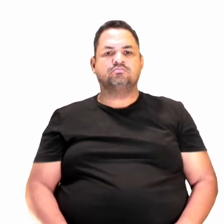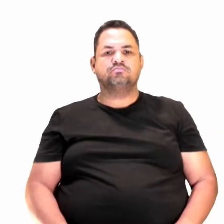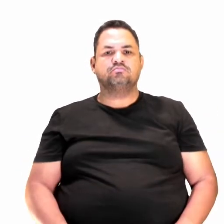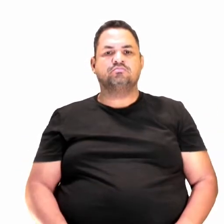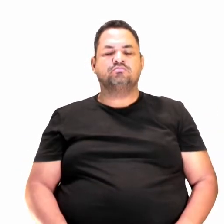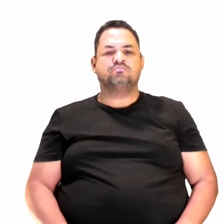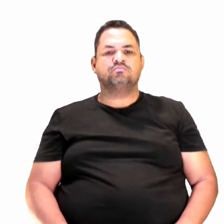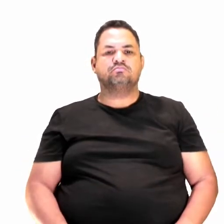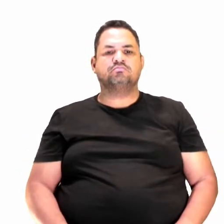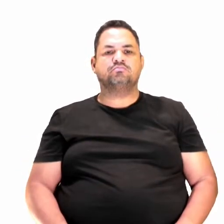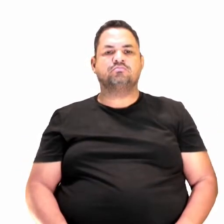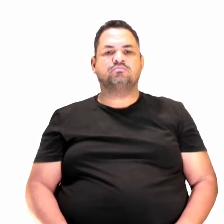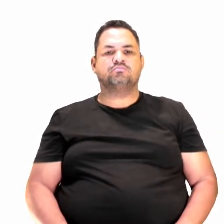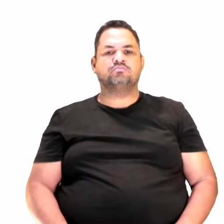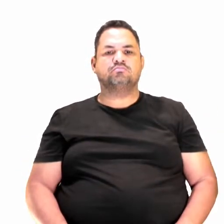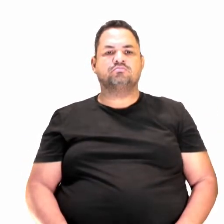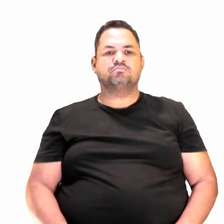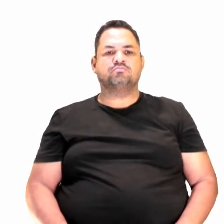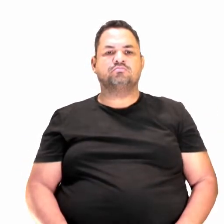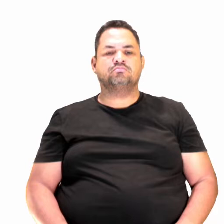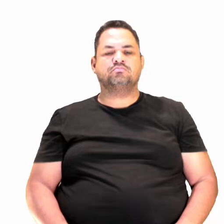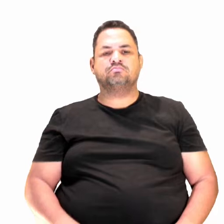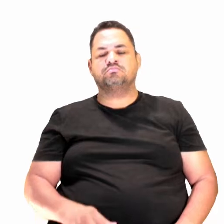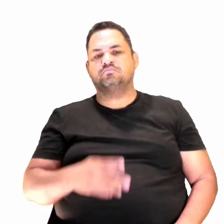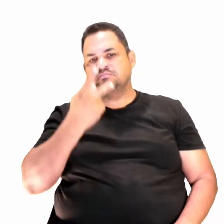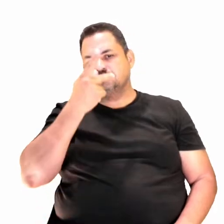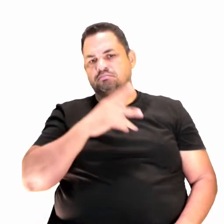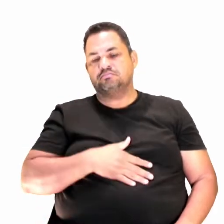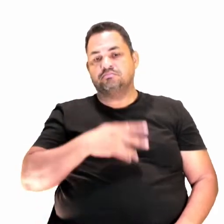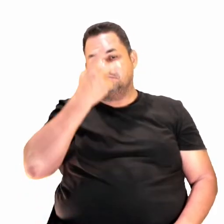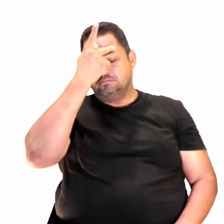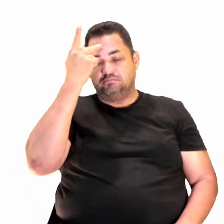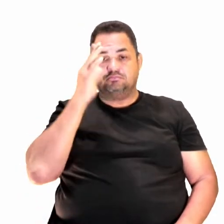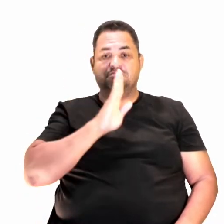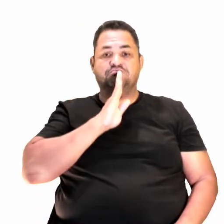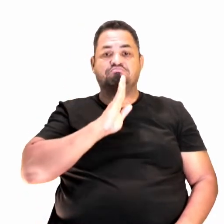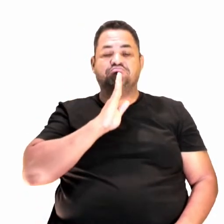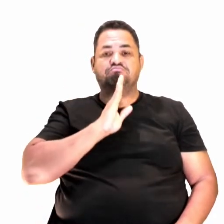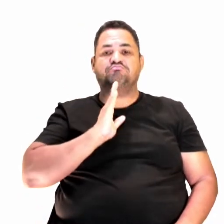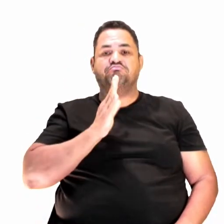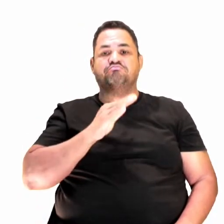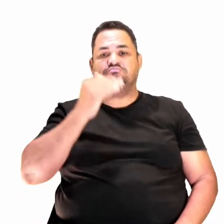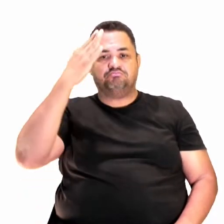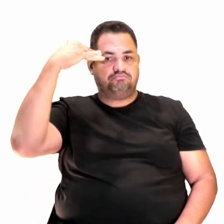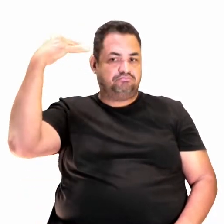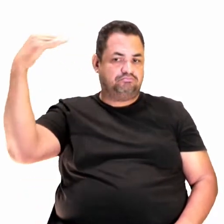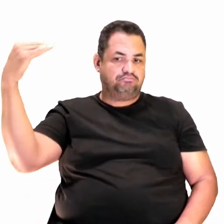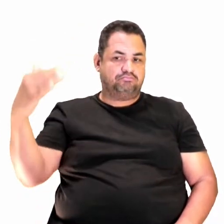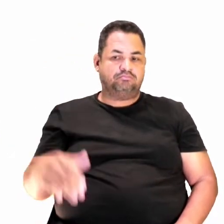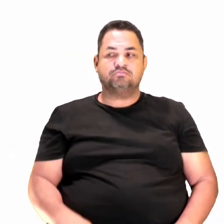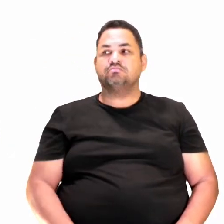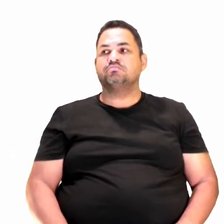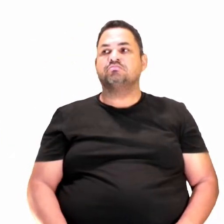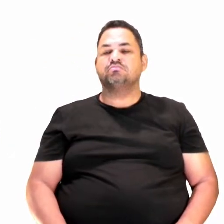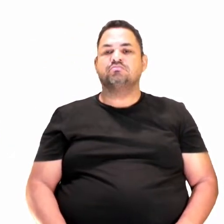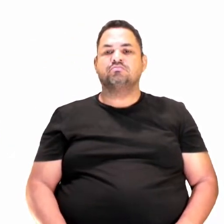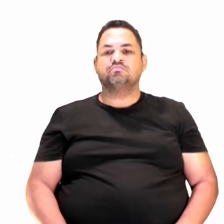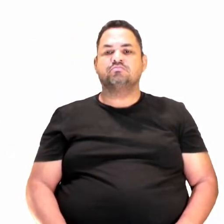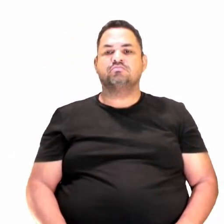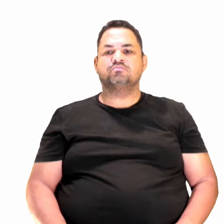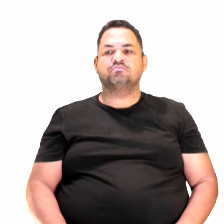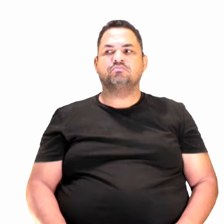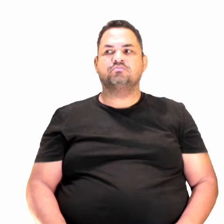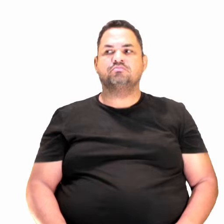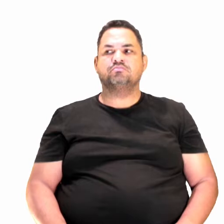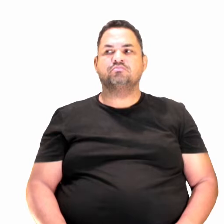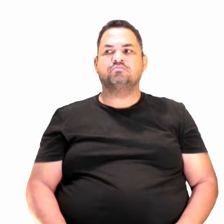acquaintances, even celebrities, ou seja, conhecidos, e até celebridades, aquelas pessoas, the people we admire as